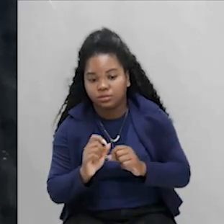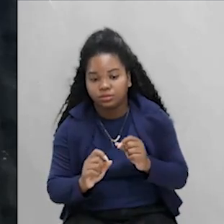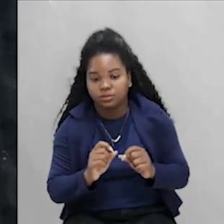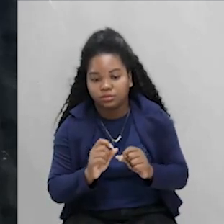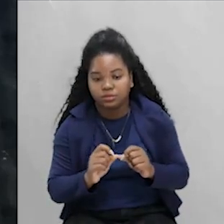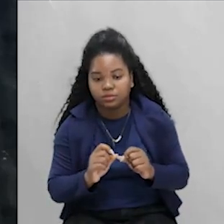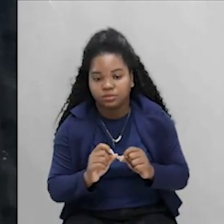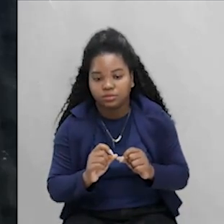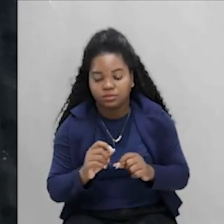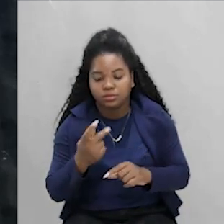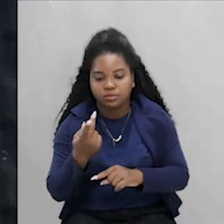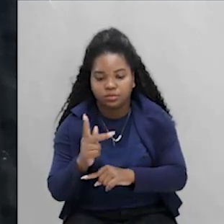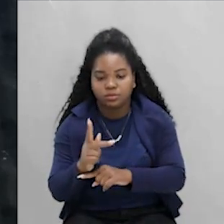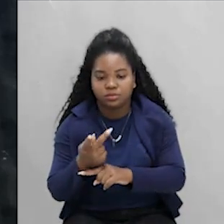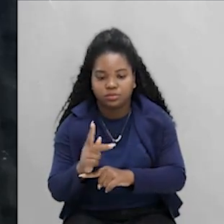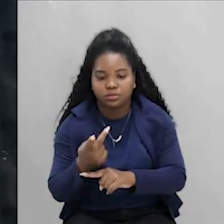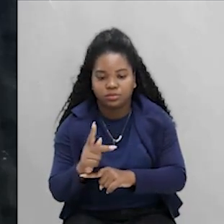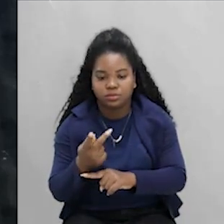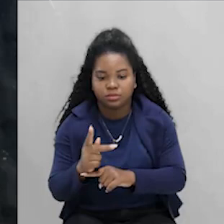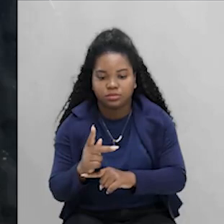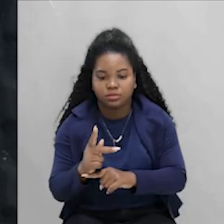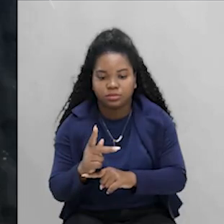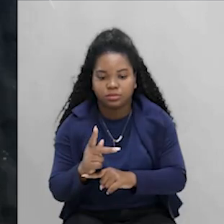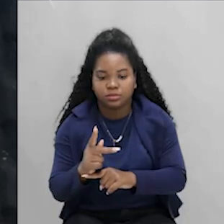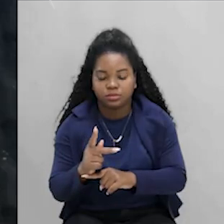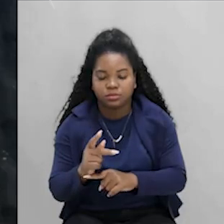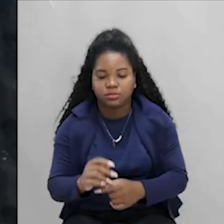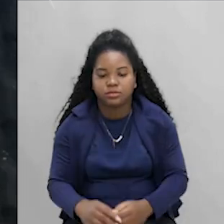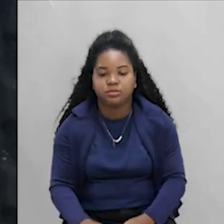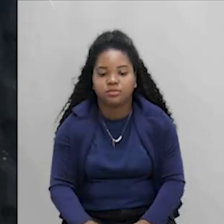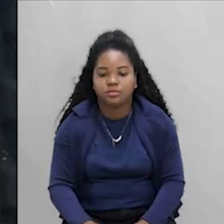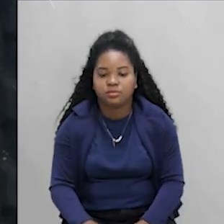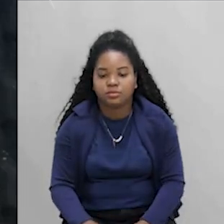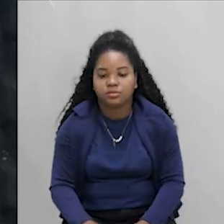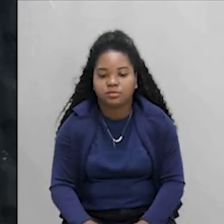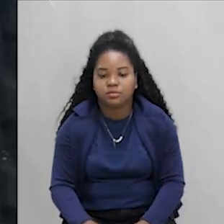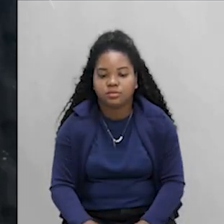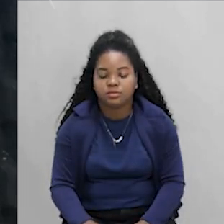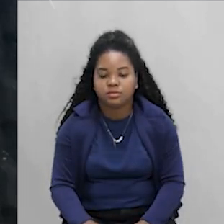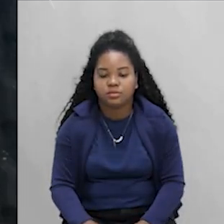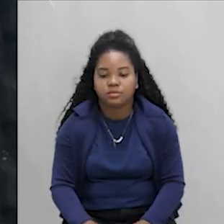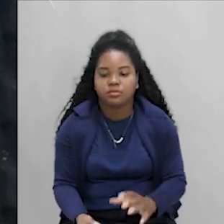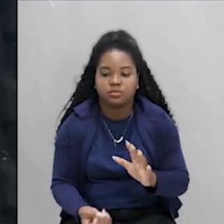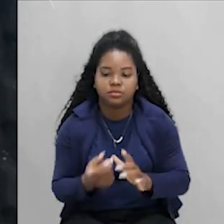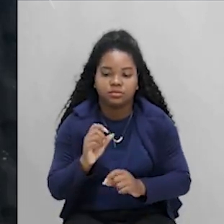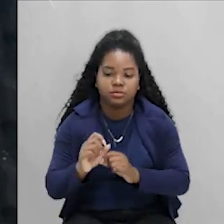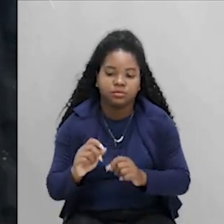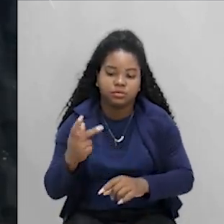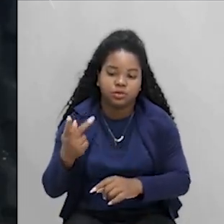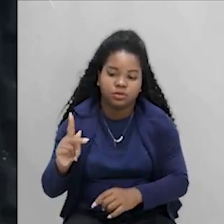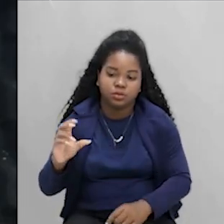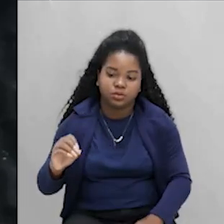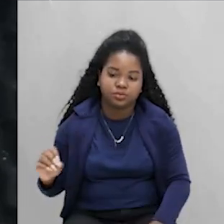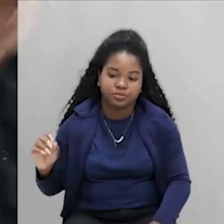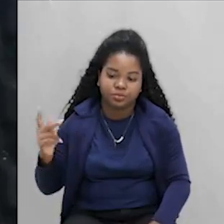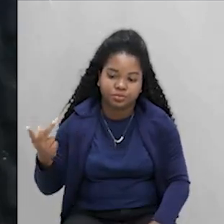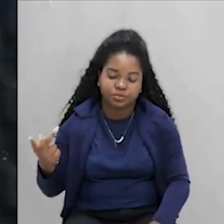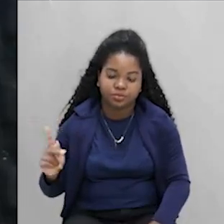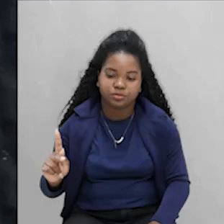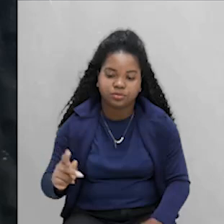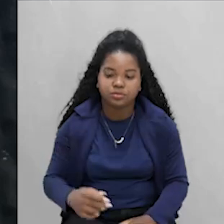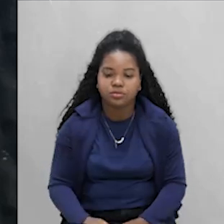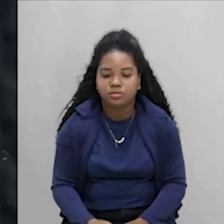o hidrogênio da hidroxila do álcool para poder gerar a molécula de água o